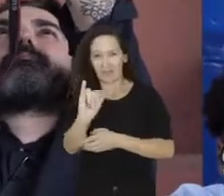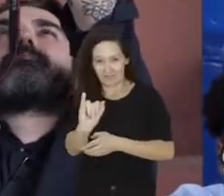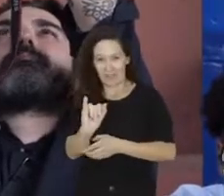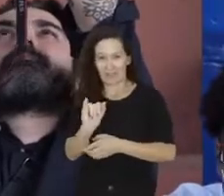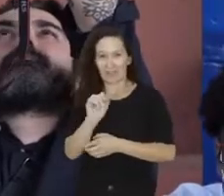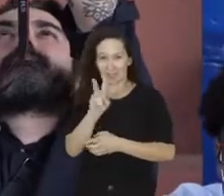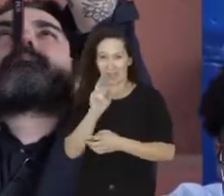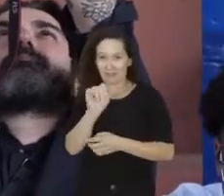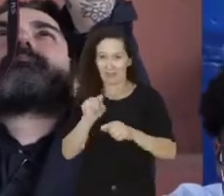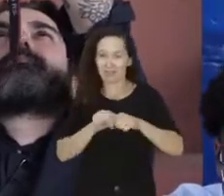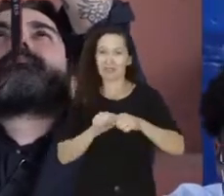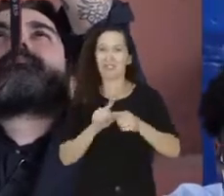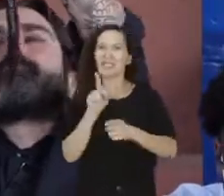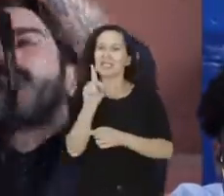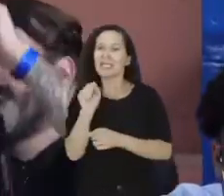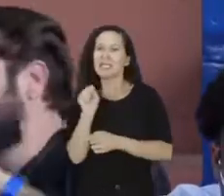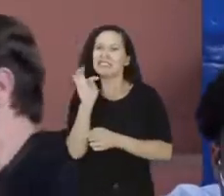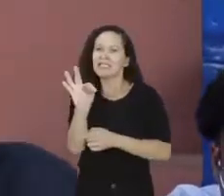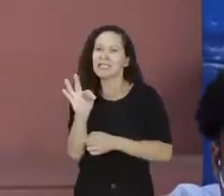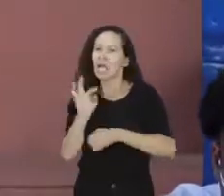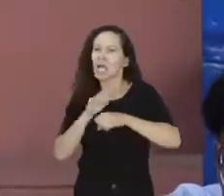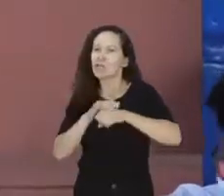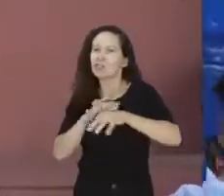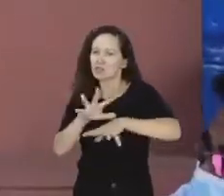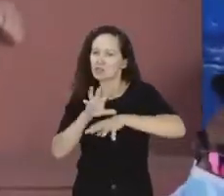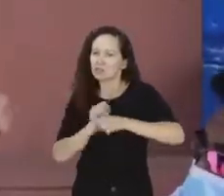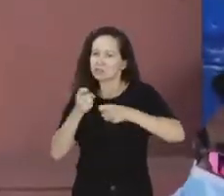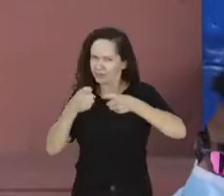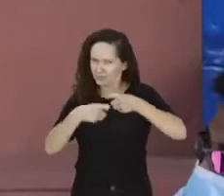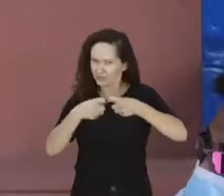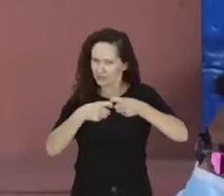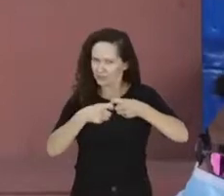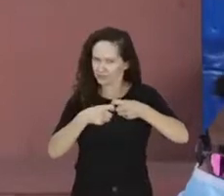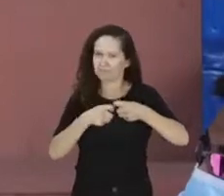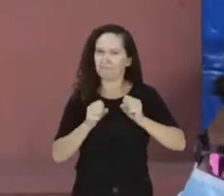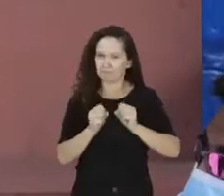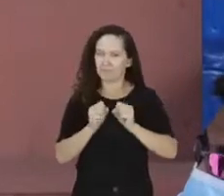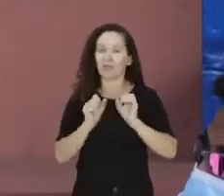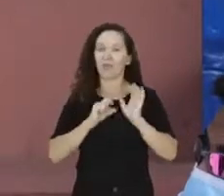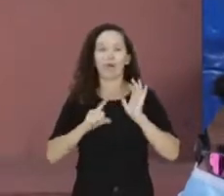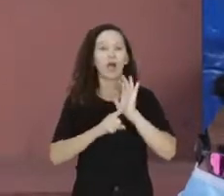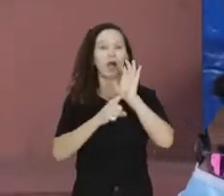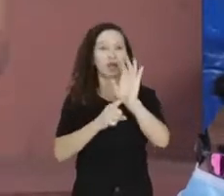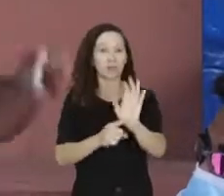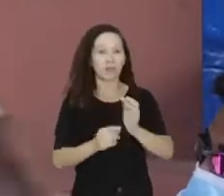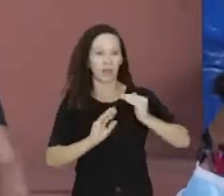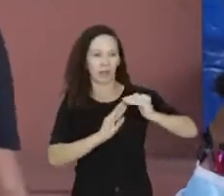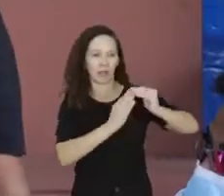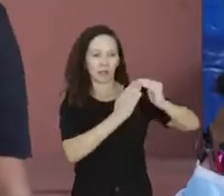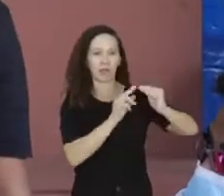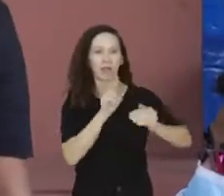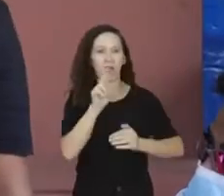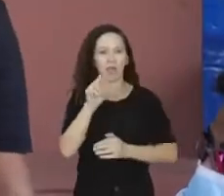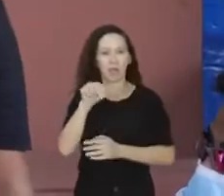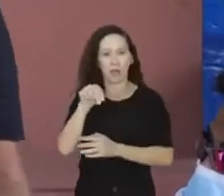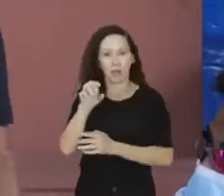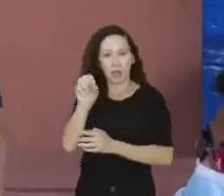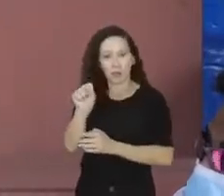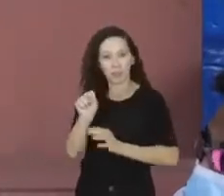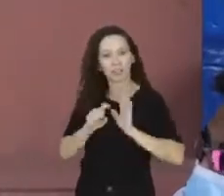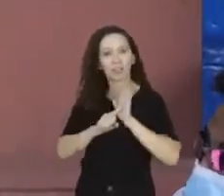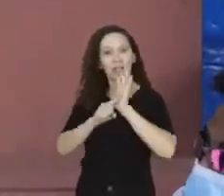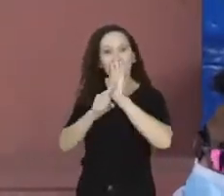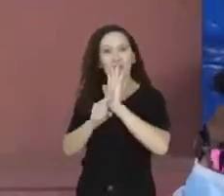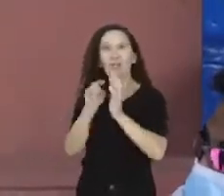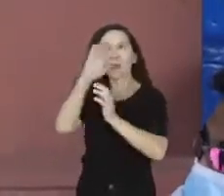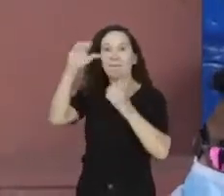de Heliópolis. E a gente sabe, a UNAS ela auxilia Heliópolis, mas a UNAS também auxilia a região de Heliópolis. A UNAS não